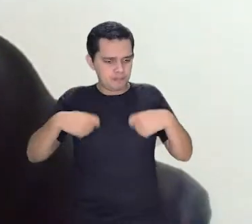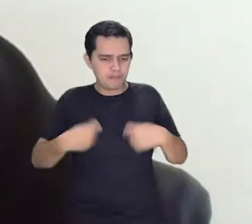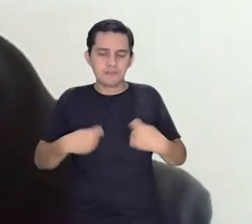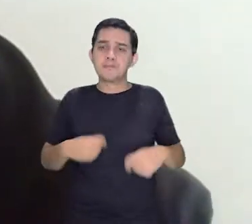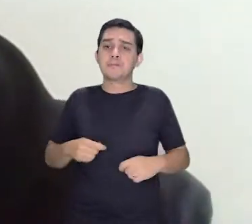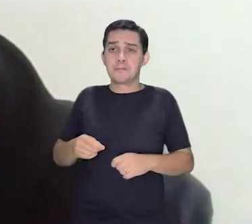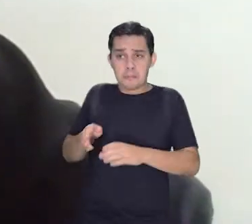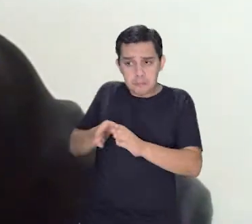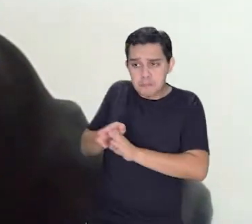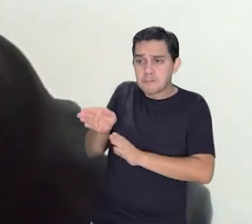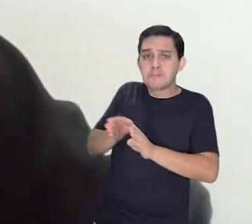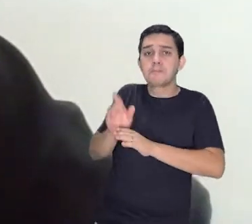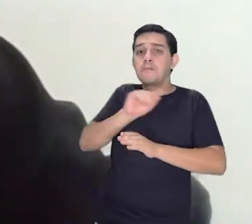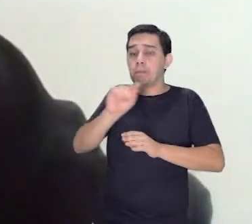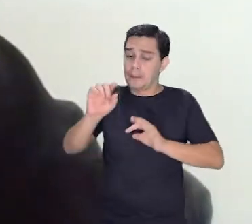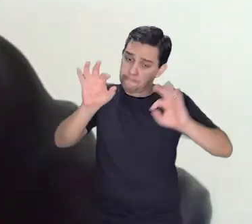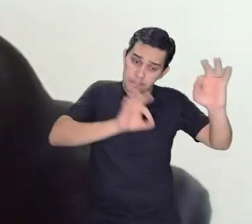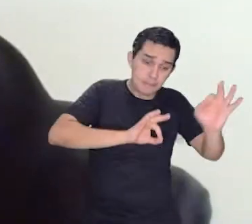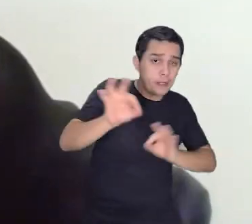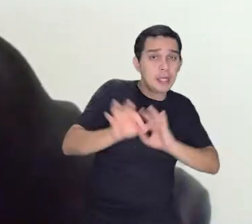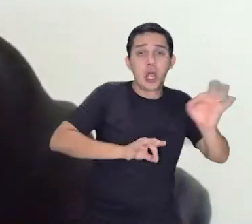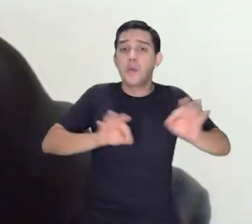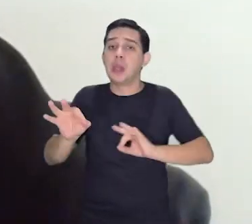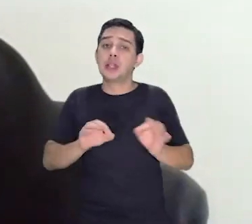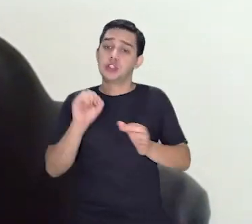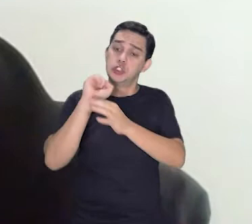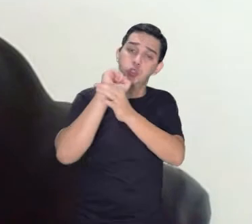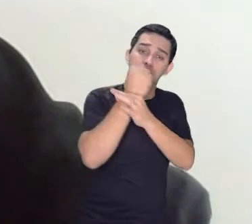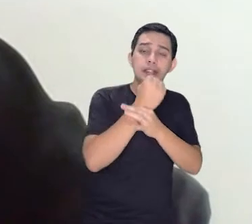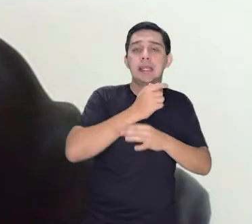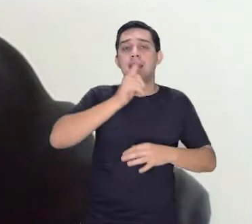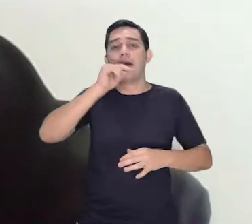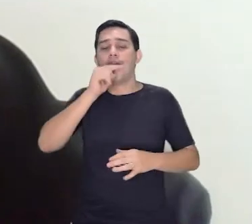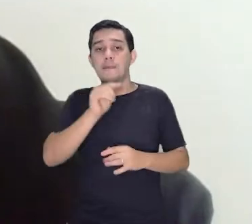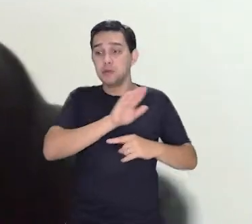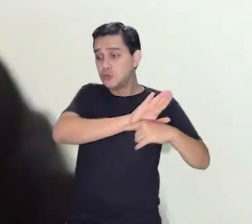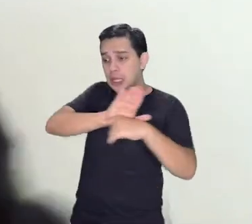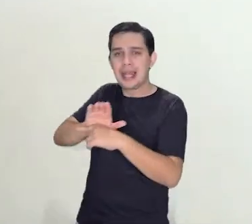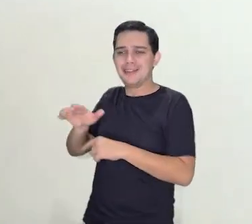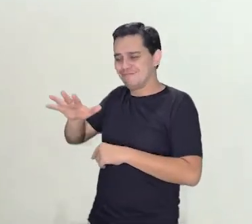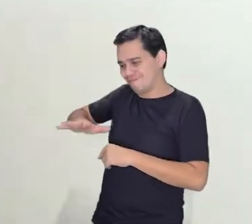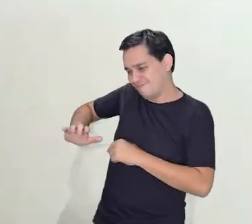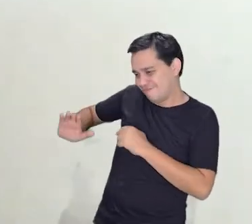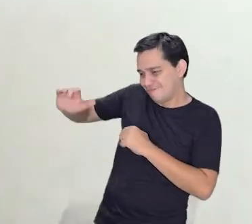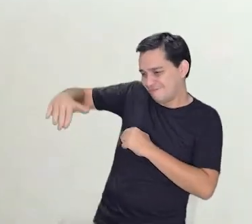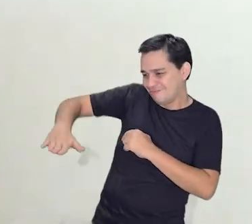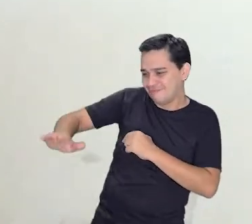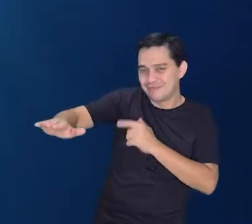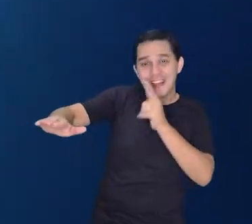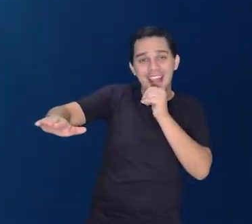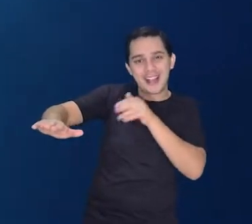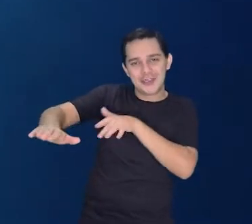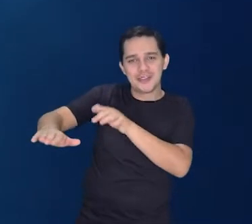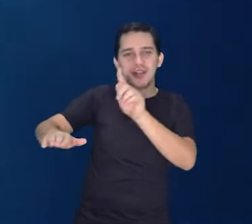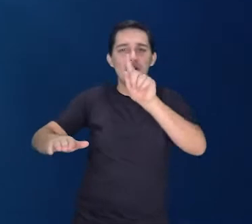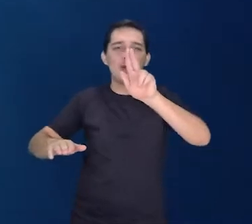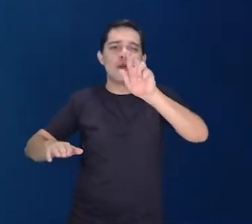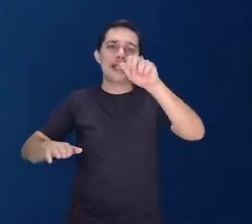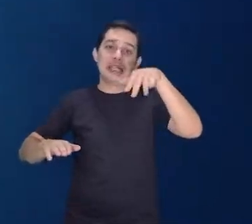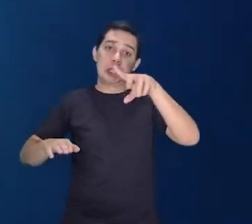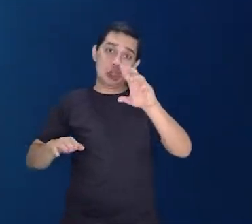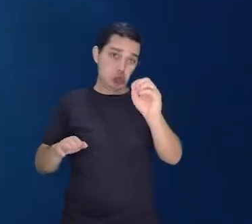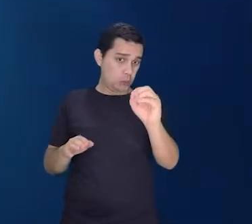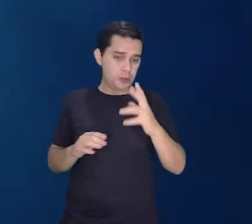mesmo a elaboração de um plano de segurança da água para o sistema do Guandu. E, por conta disso, foi expedida